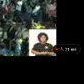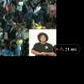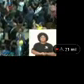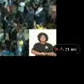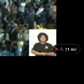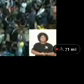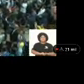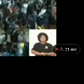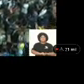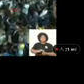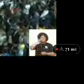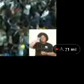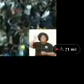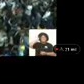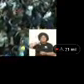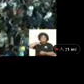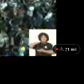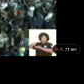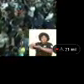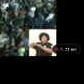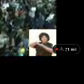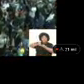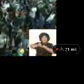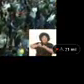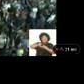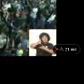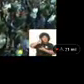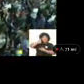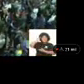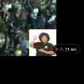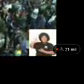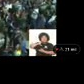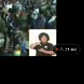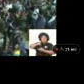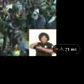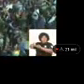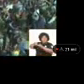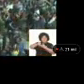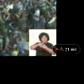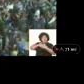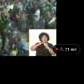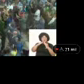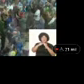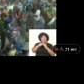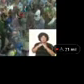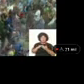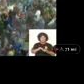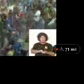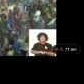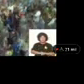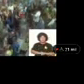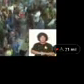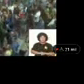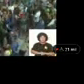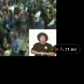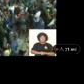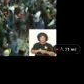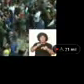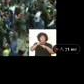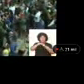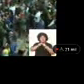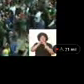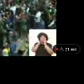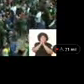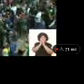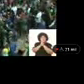Deus tem me sustentado. Deus tem sustentado a nossa casa. Por conta da oração de cada um de